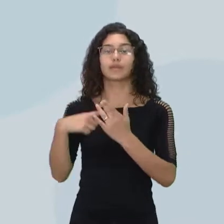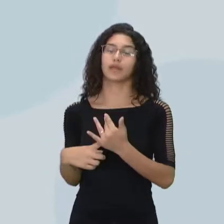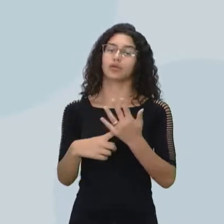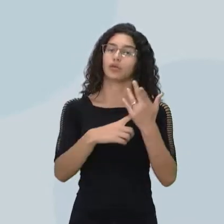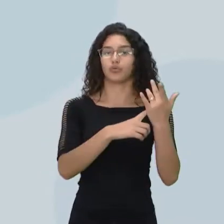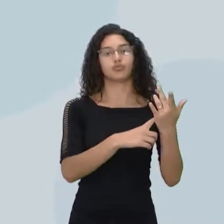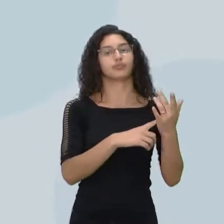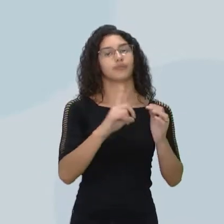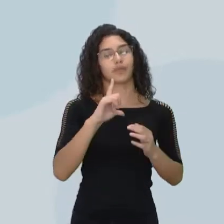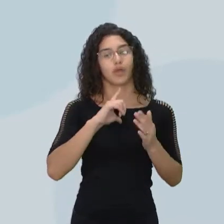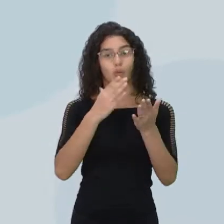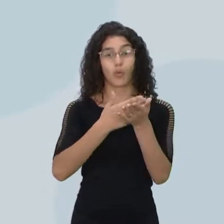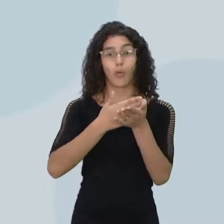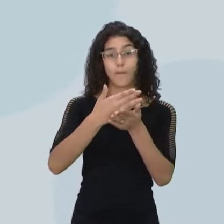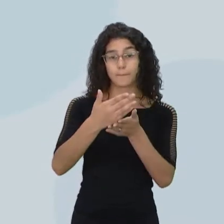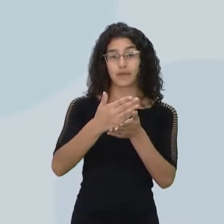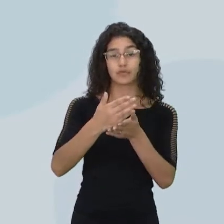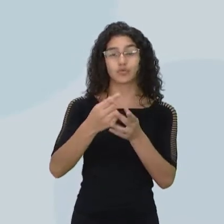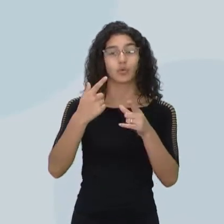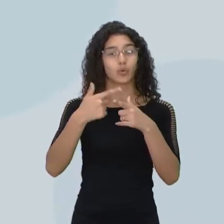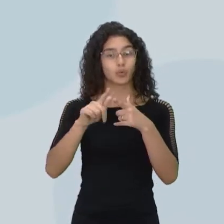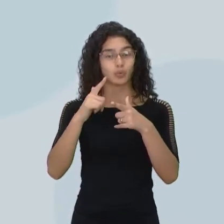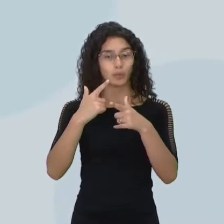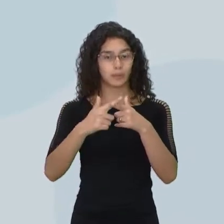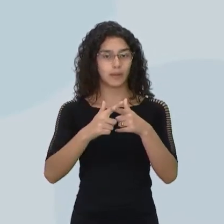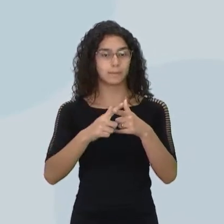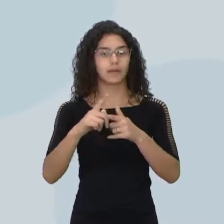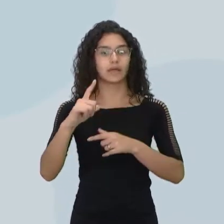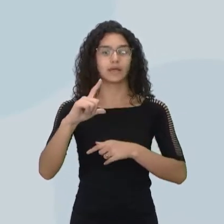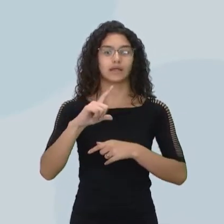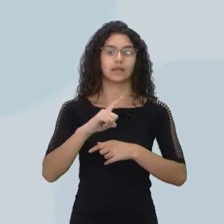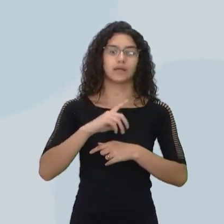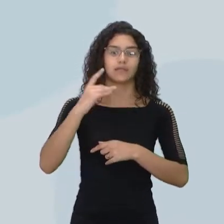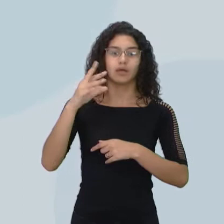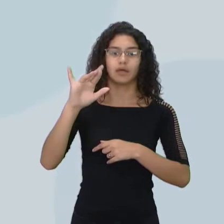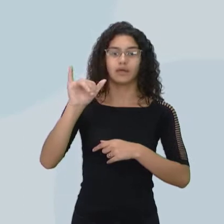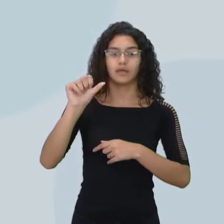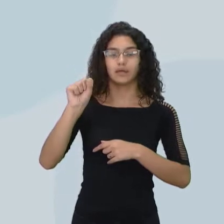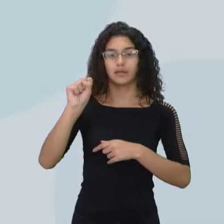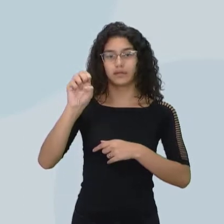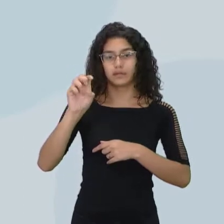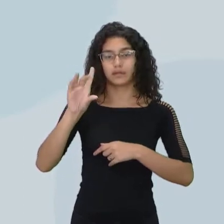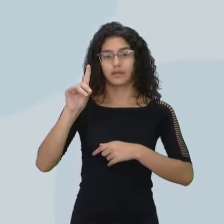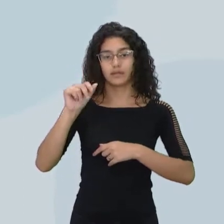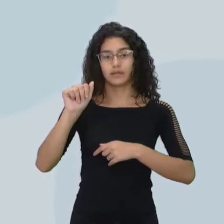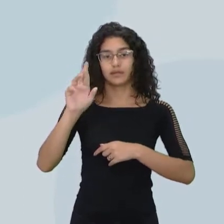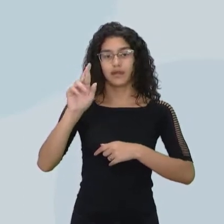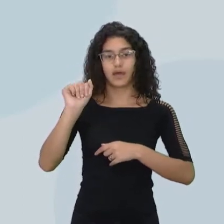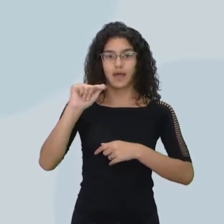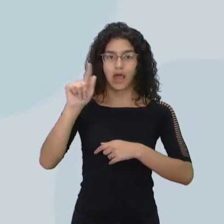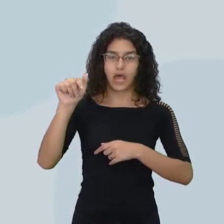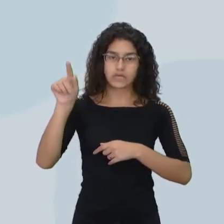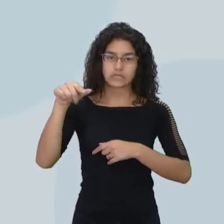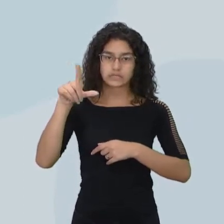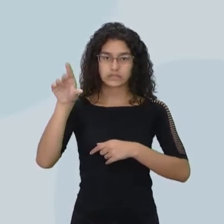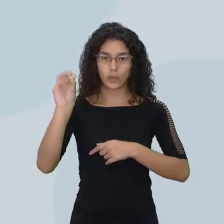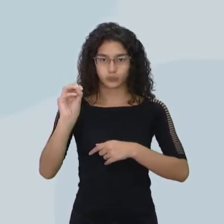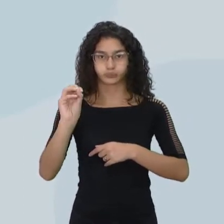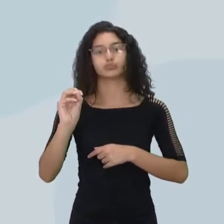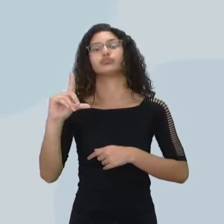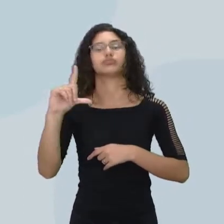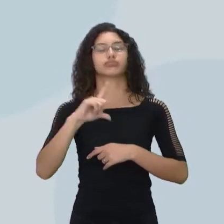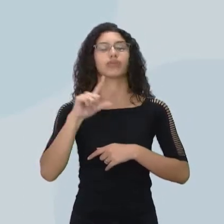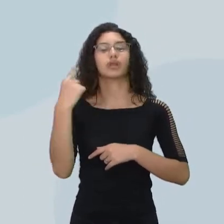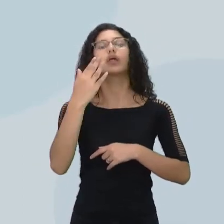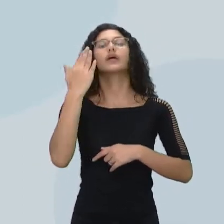as consequências da crise da razão, e aí crise da razão, vocês devem ter percebido, vai entre aspas, né? E a gente